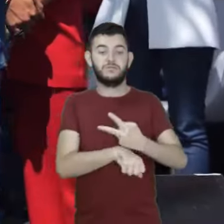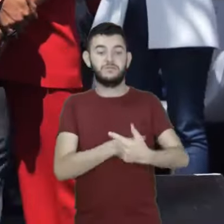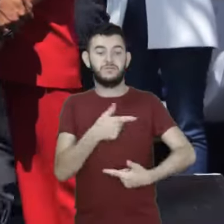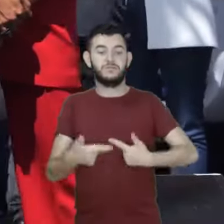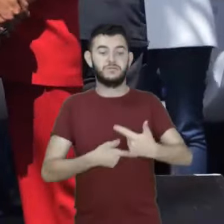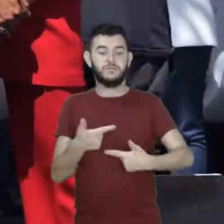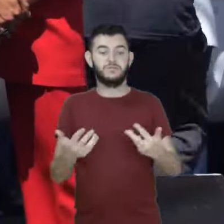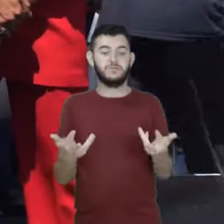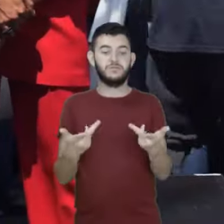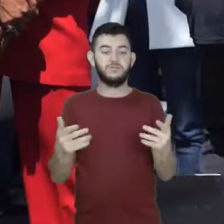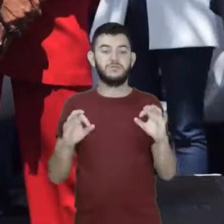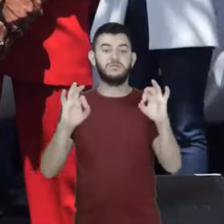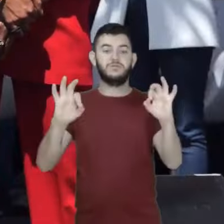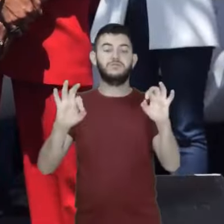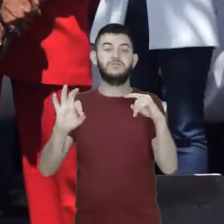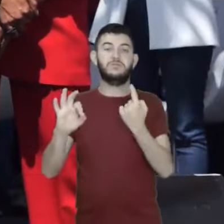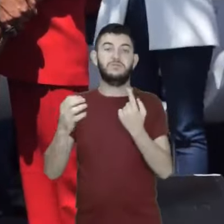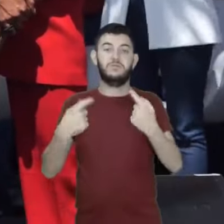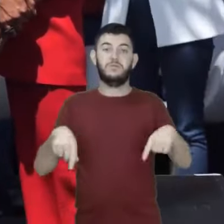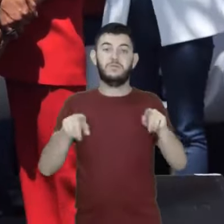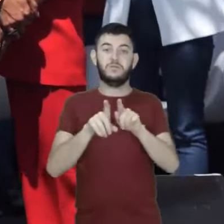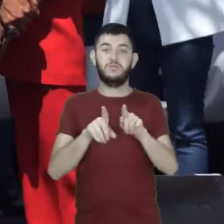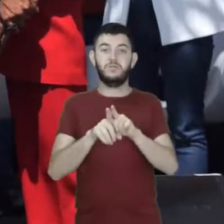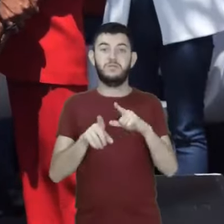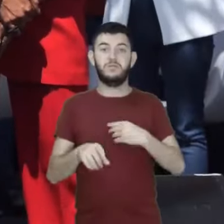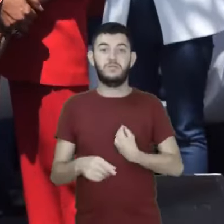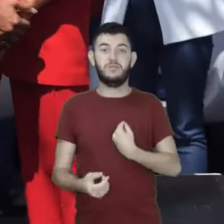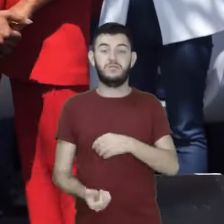precisamos fazer mais universidade, mais